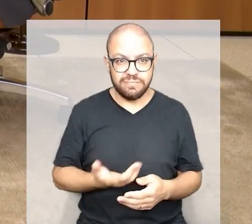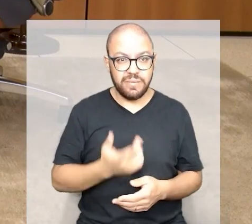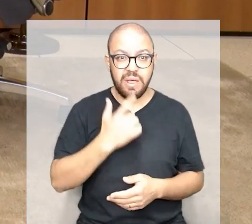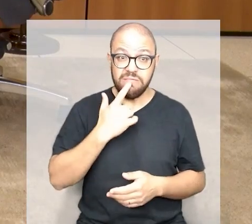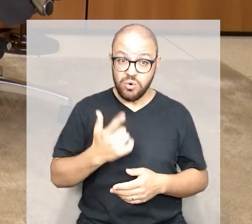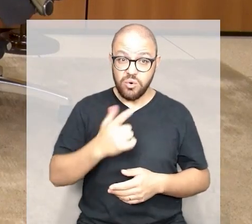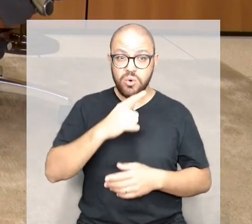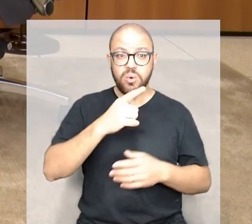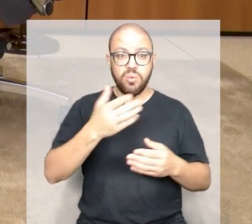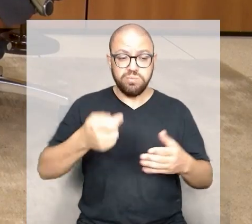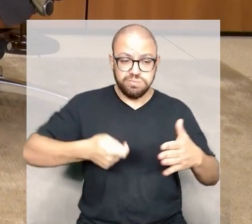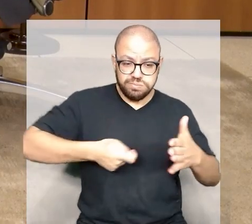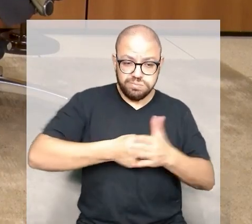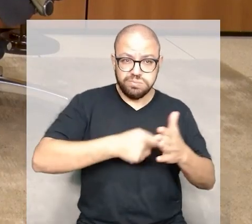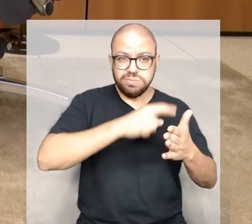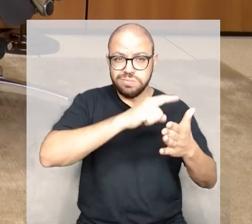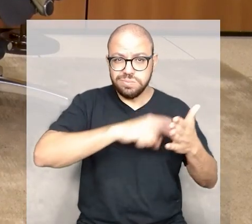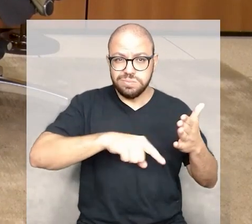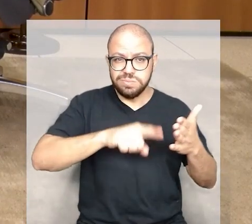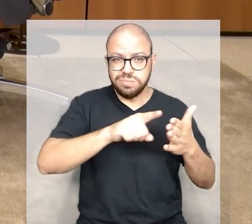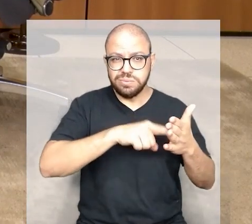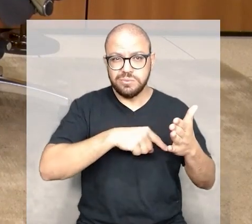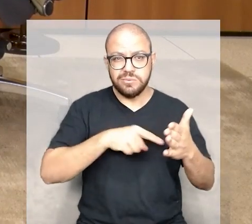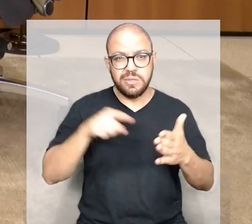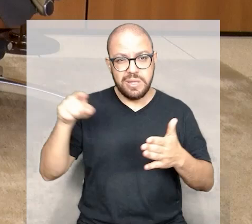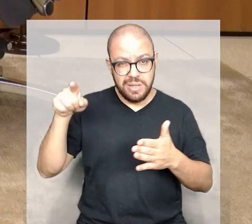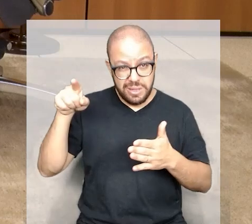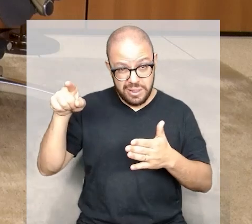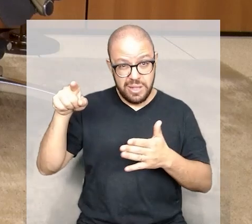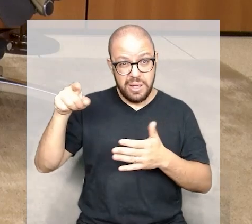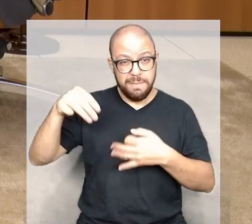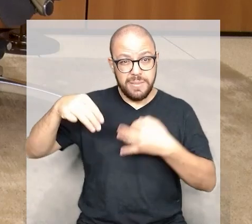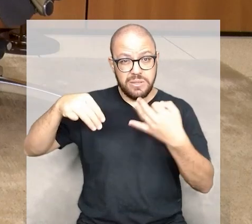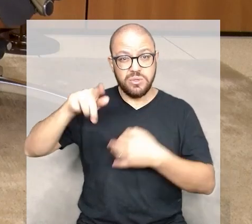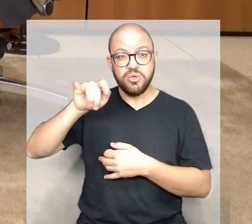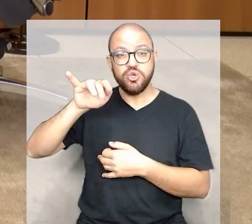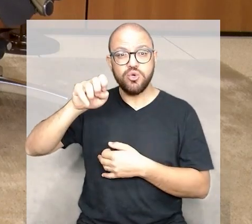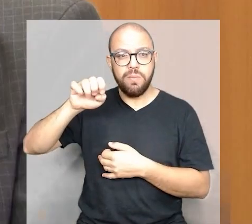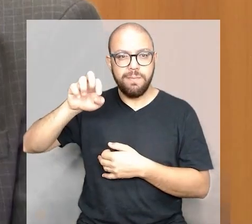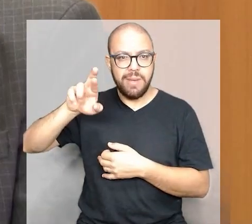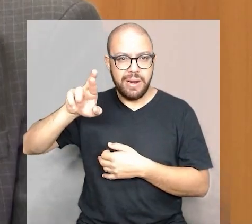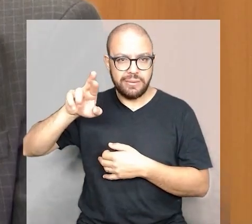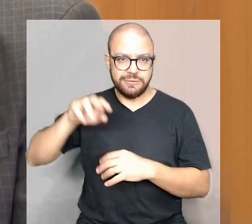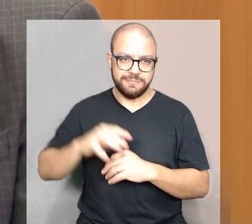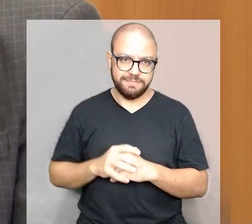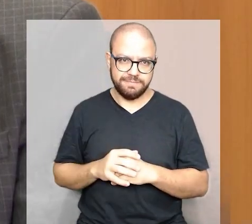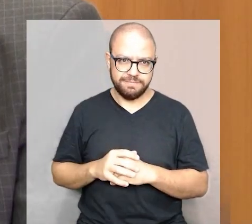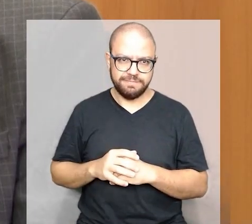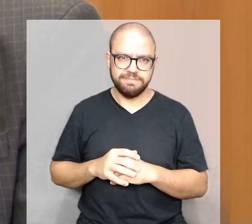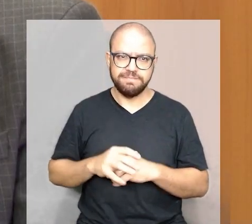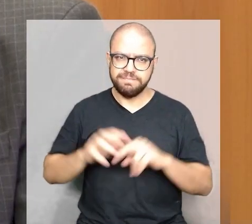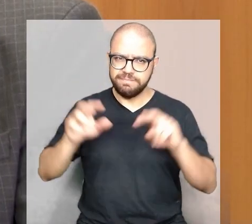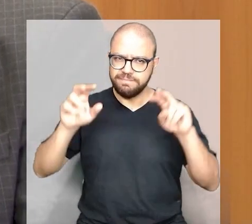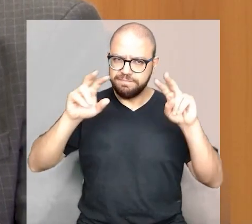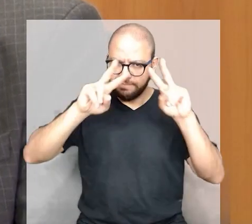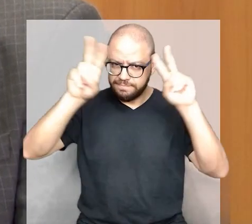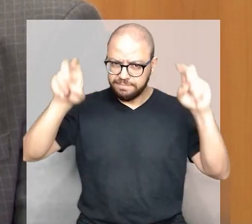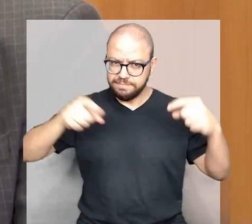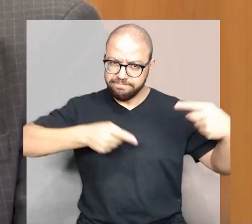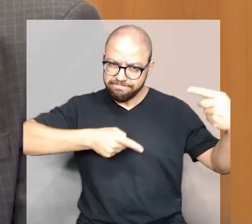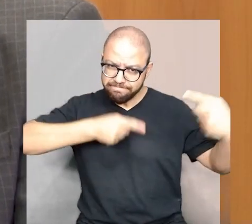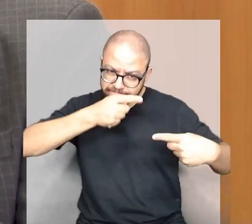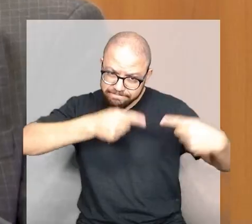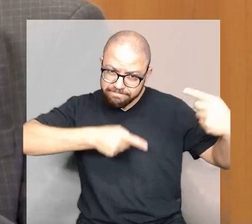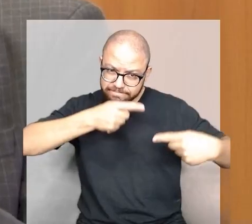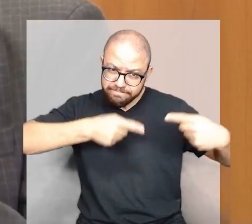quê? E alegou a suspensão da liminar do ministro Gilmar Mendes. Então, eu acredito que isso é um debate que tem que ser feito